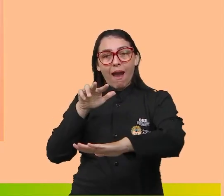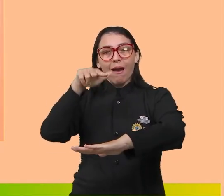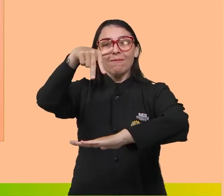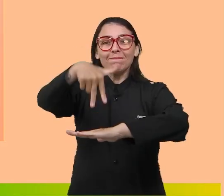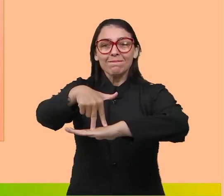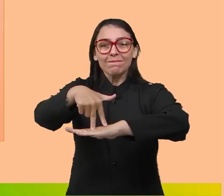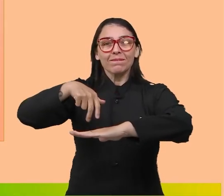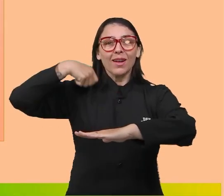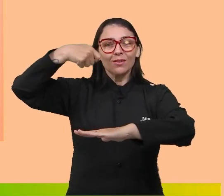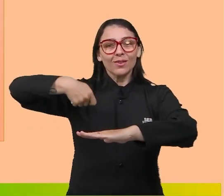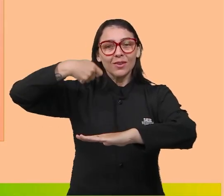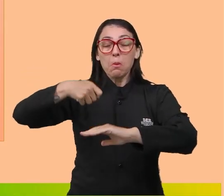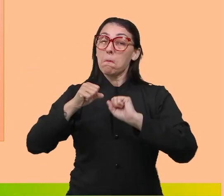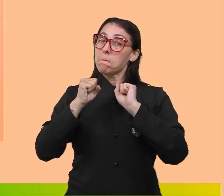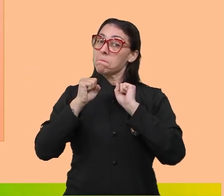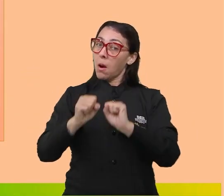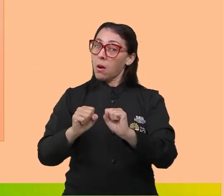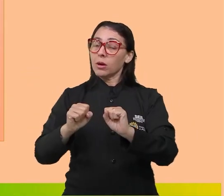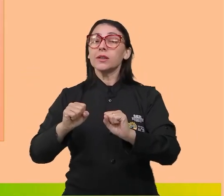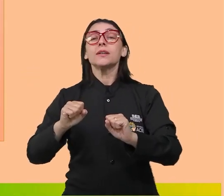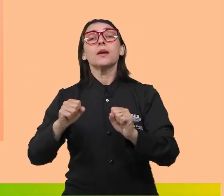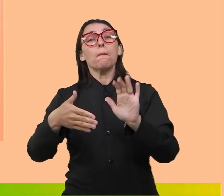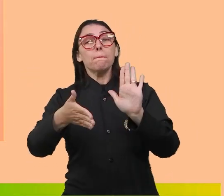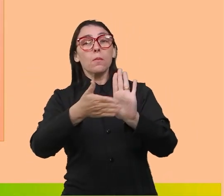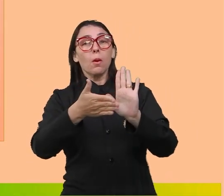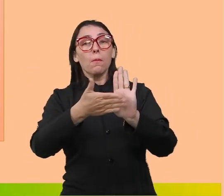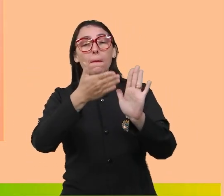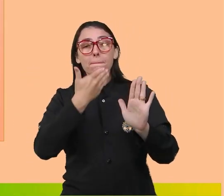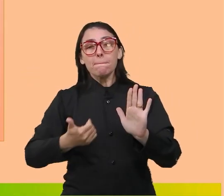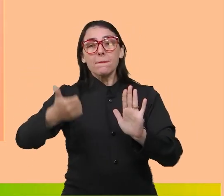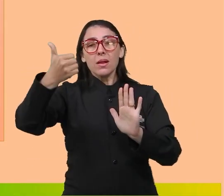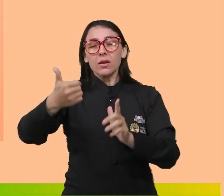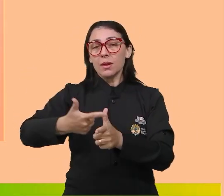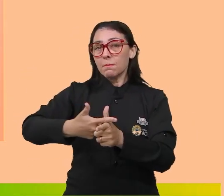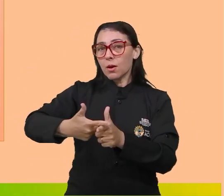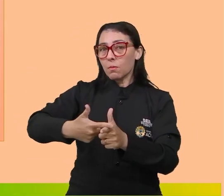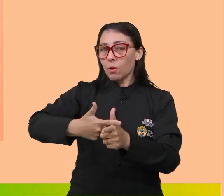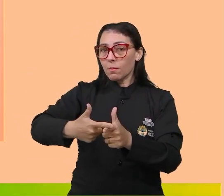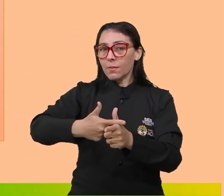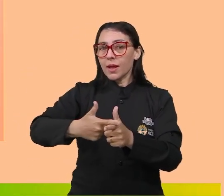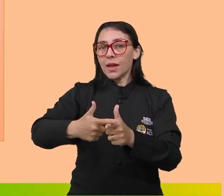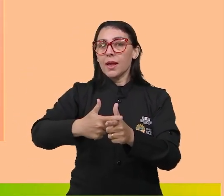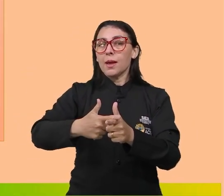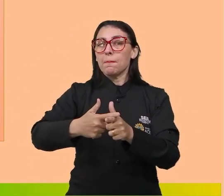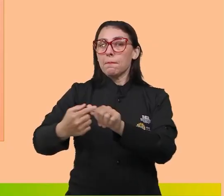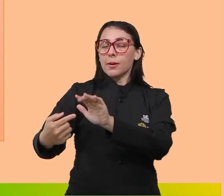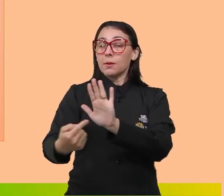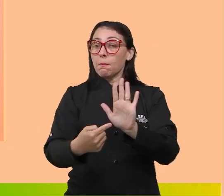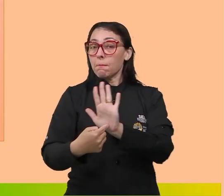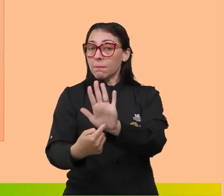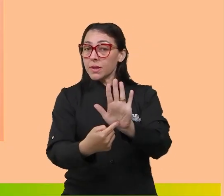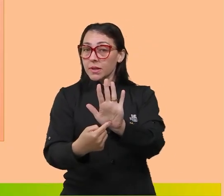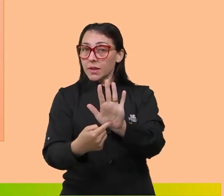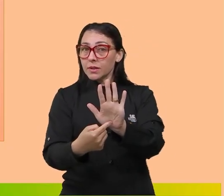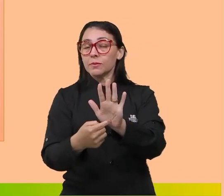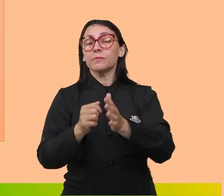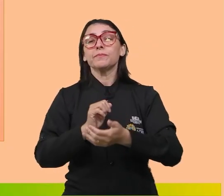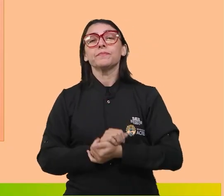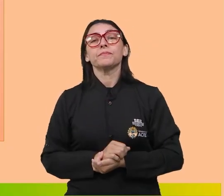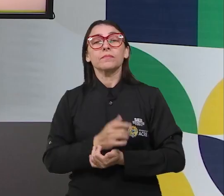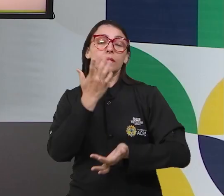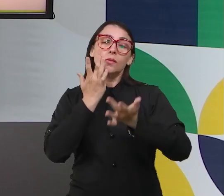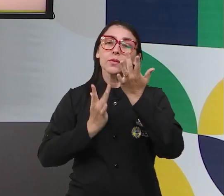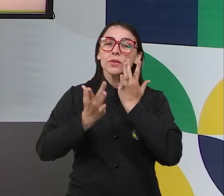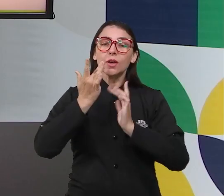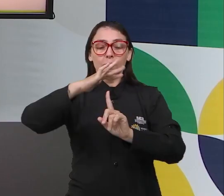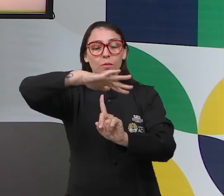espectatores, que podem atuar e propor soluções para os problemas apresentados. Então, no teatro